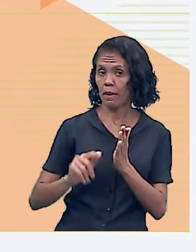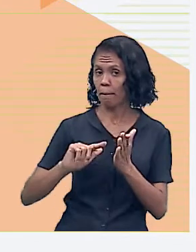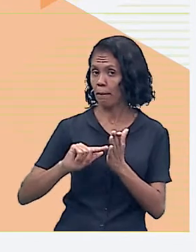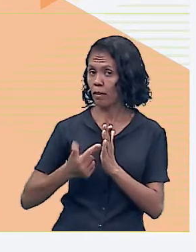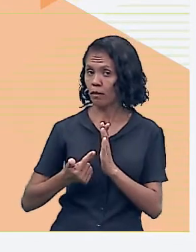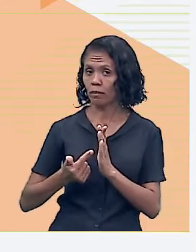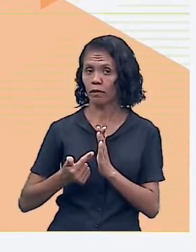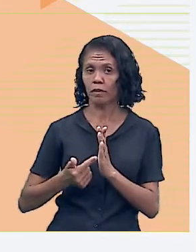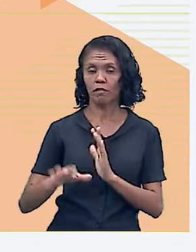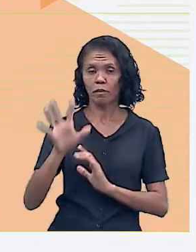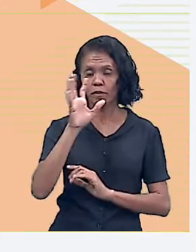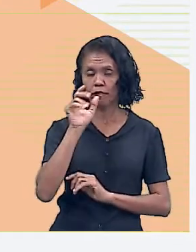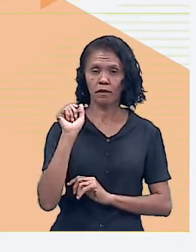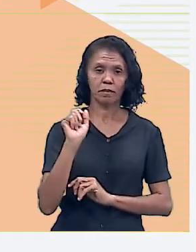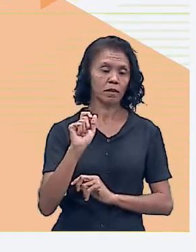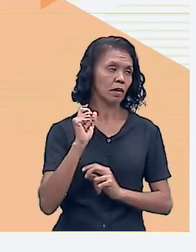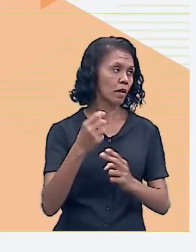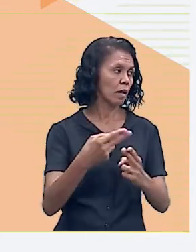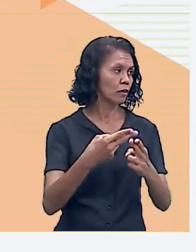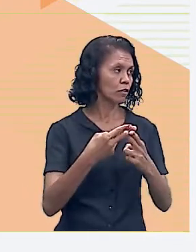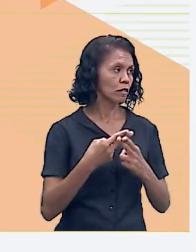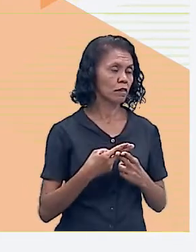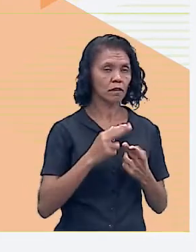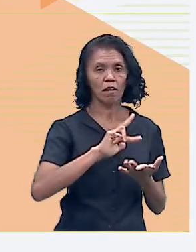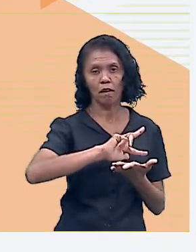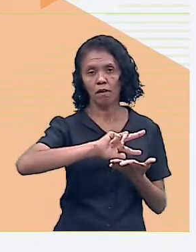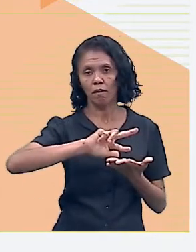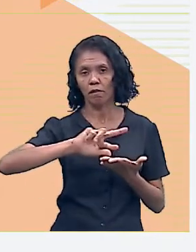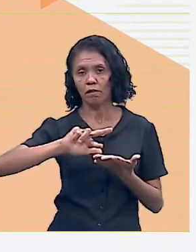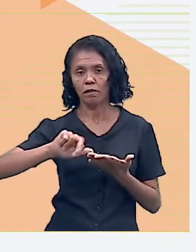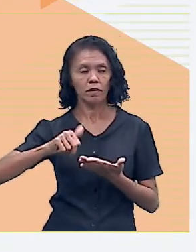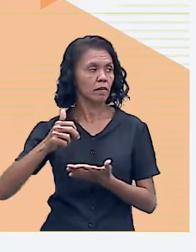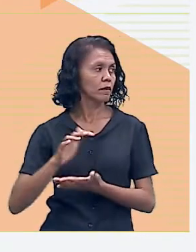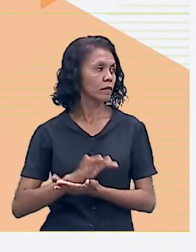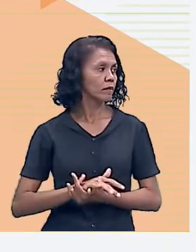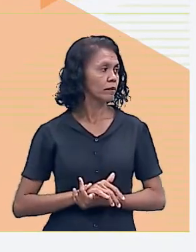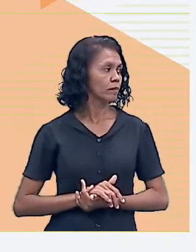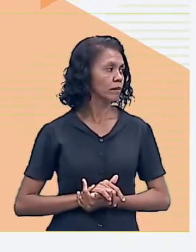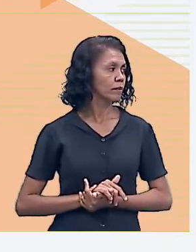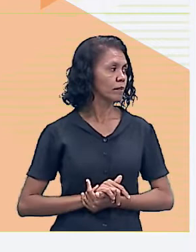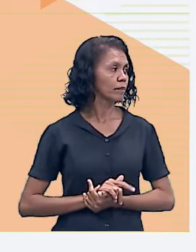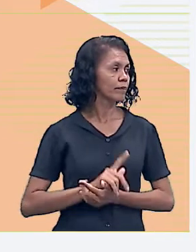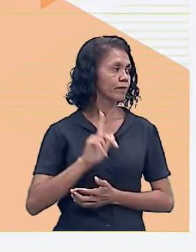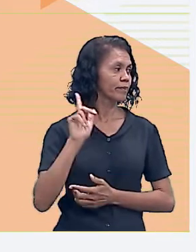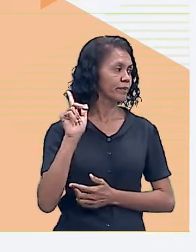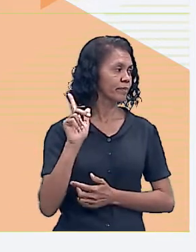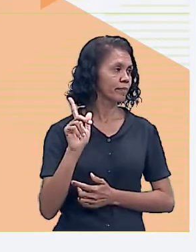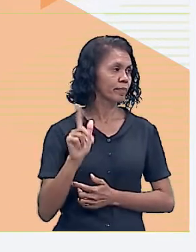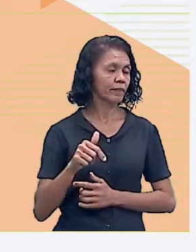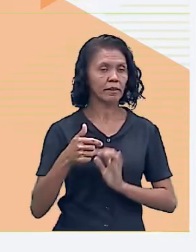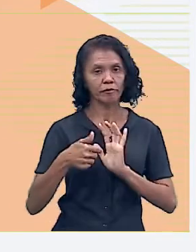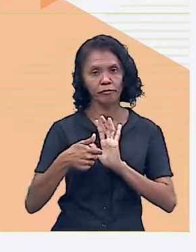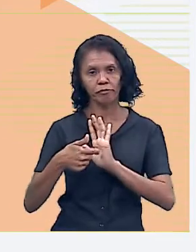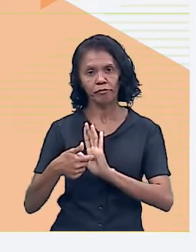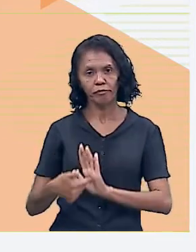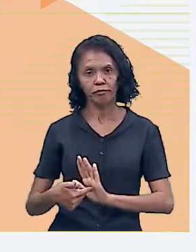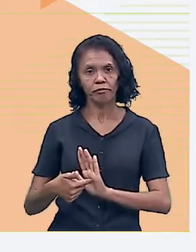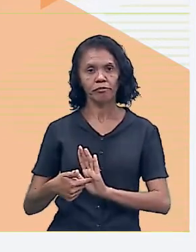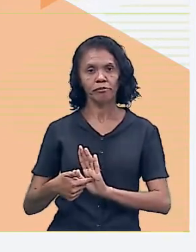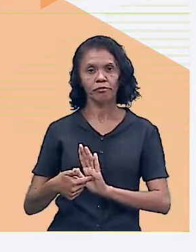observar a questão da utilização do Repertório E o repertório gente ele é a demonstração